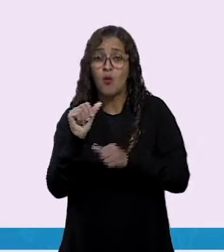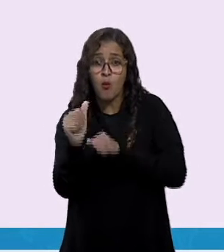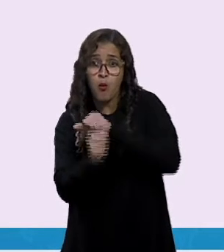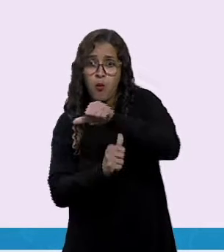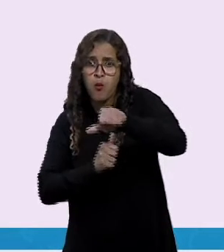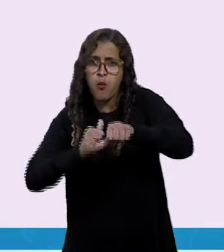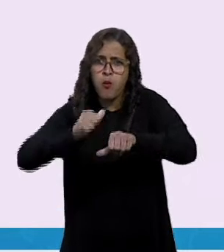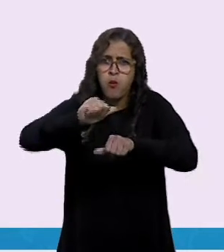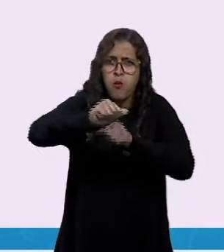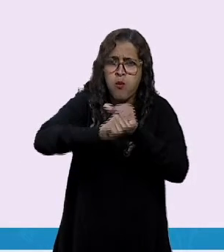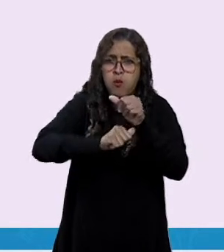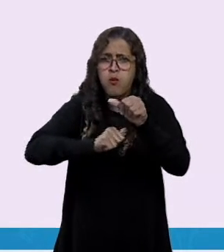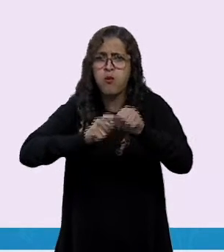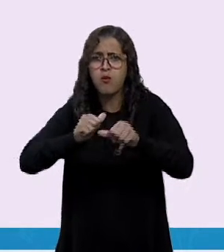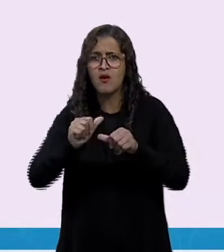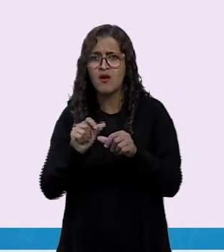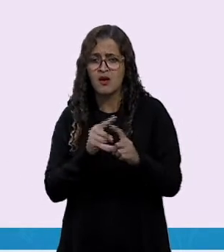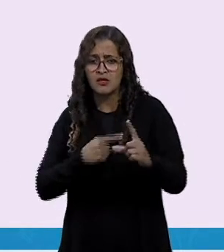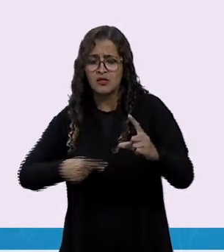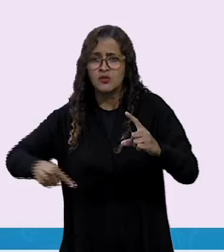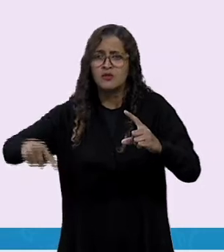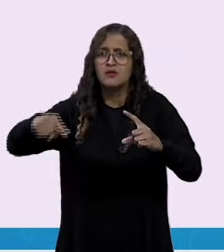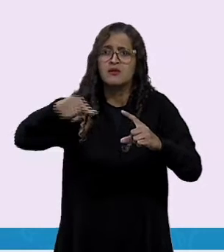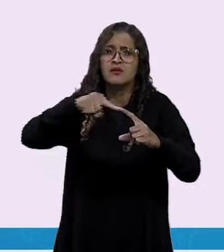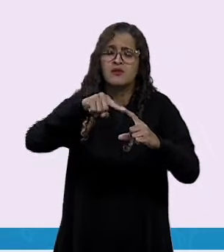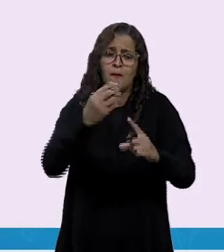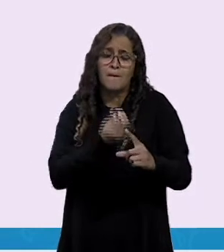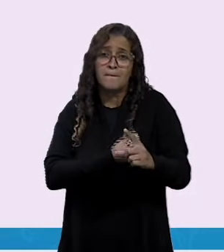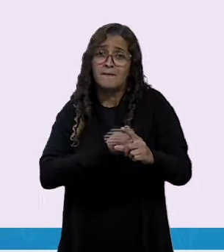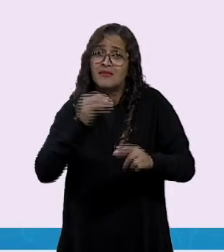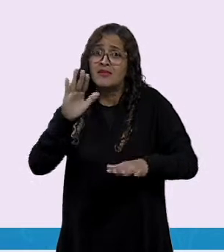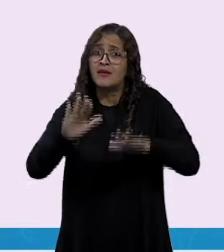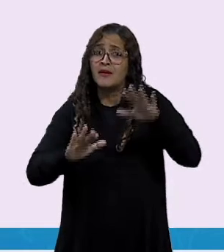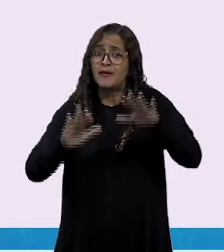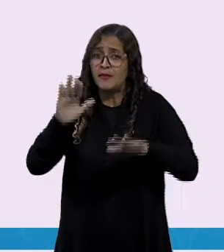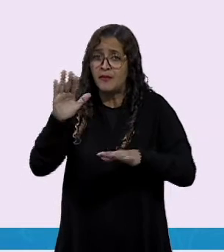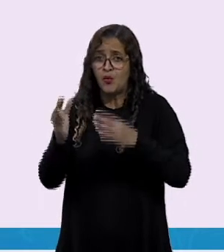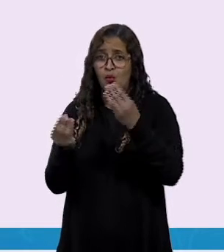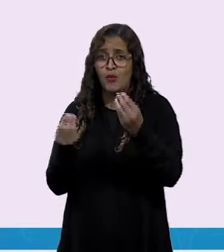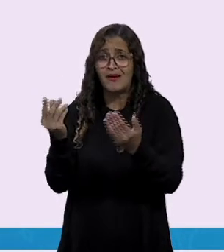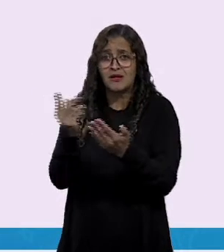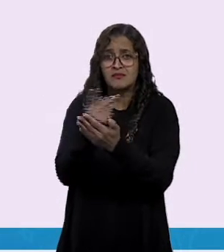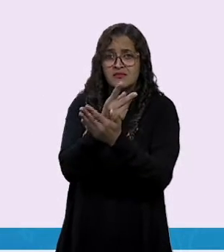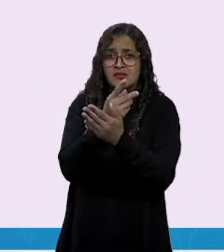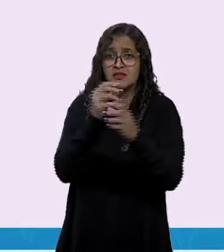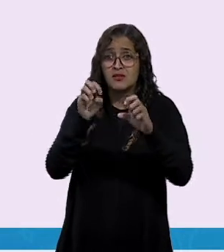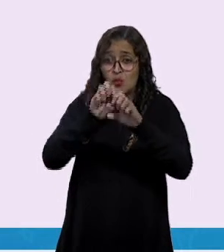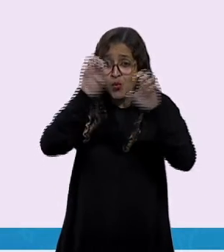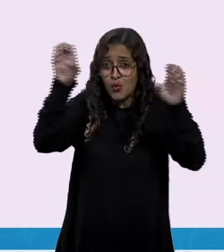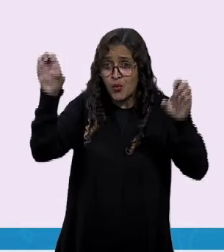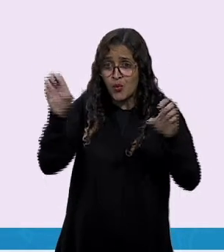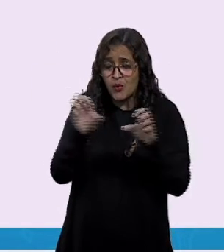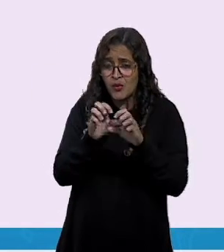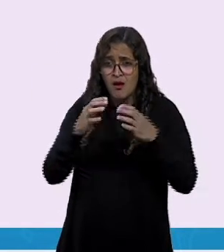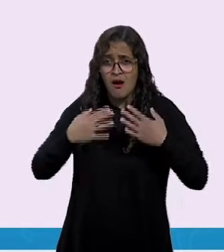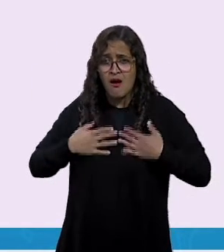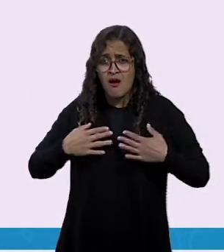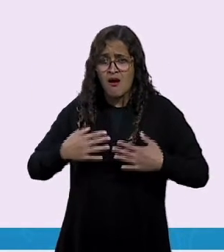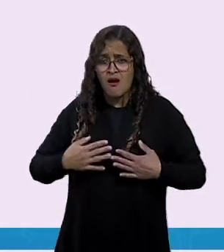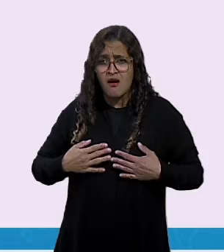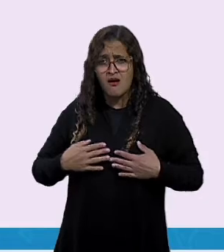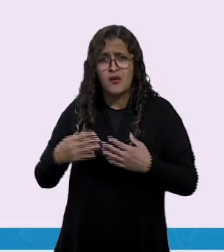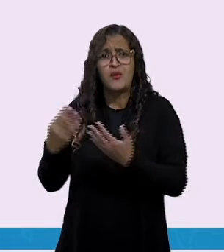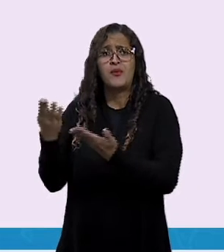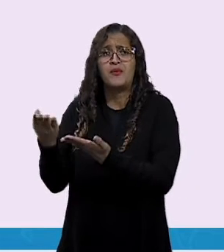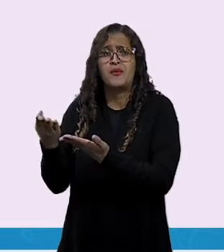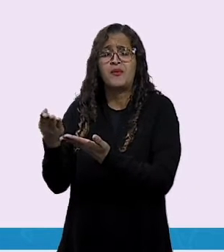Metamorfose, ao longo do ciclo da sua vida, com mudanças acentuadas na forma de estrutura do seu corpo. Como assim direto